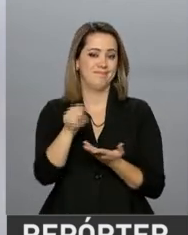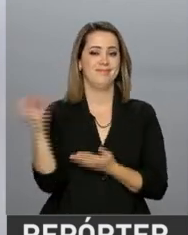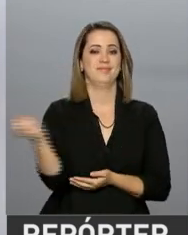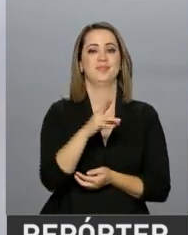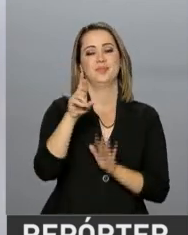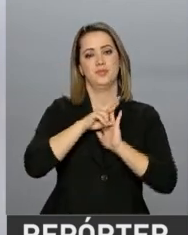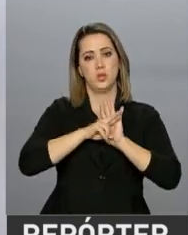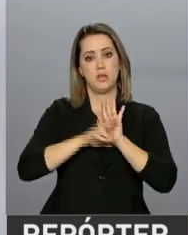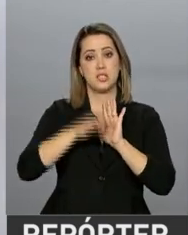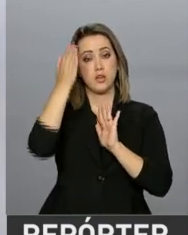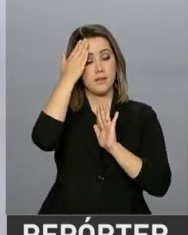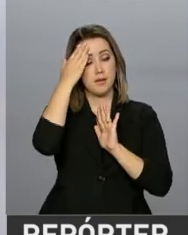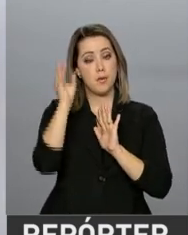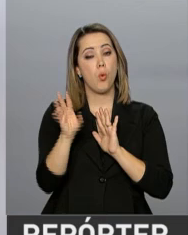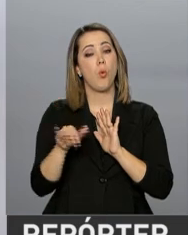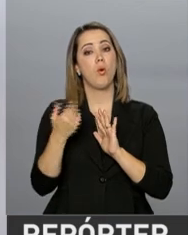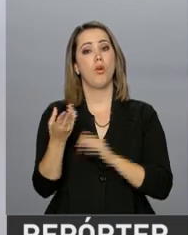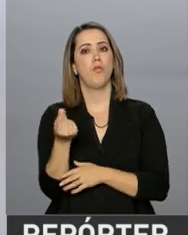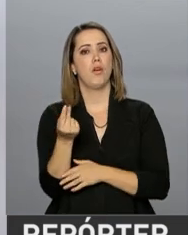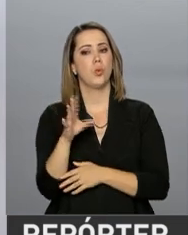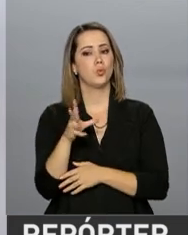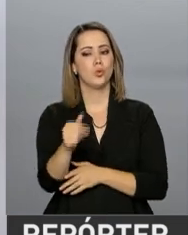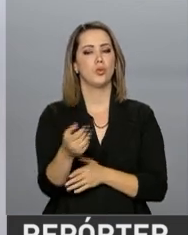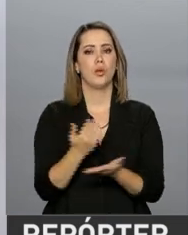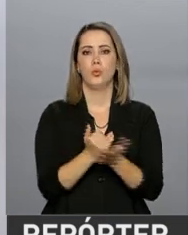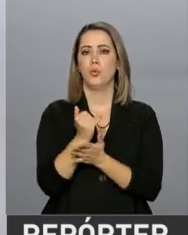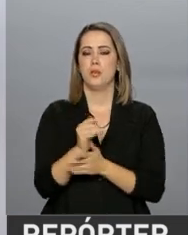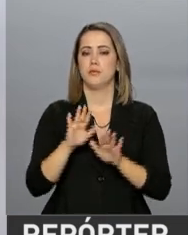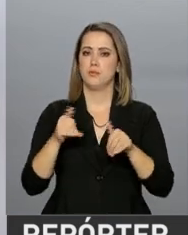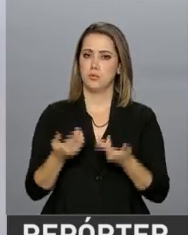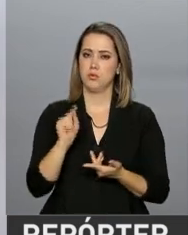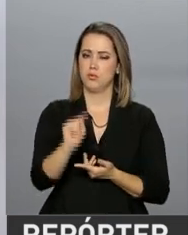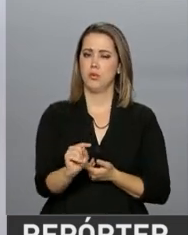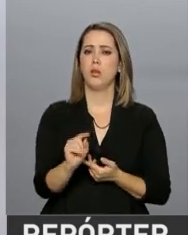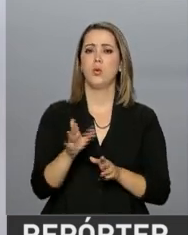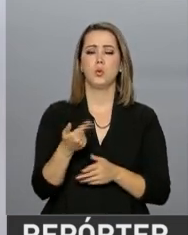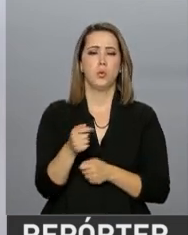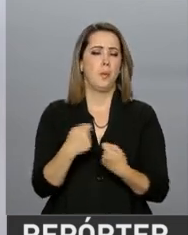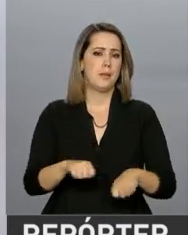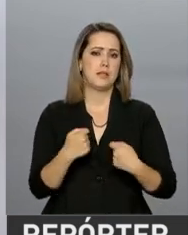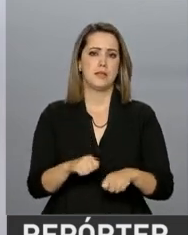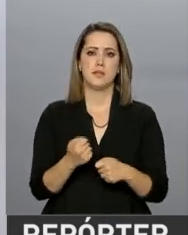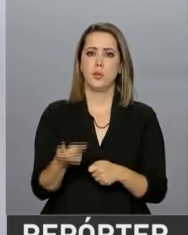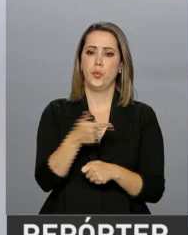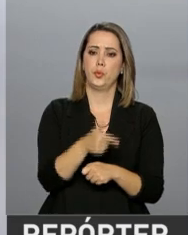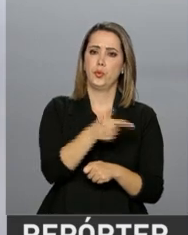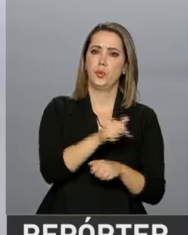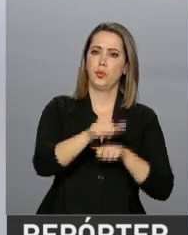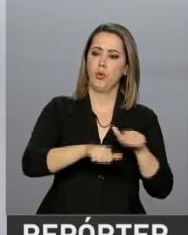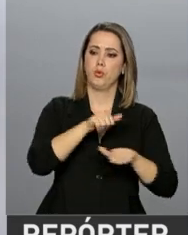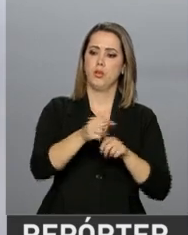estudante vai saber o valor total do financiamento no ato da adesão com isso não precisará mais renovar esse financiamento